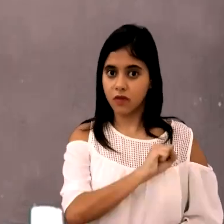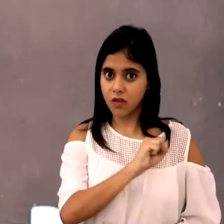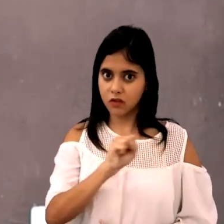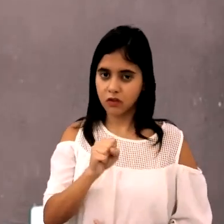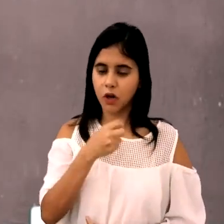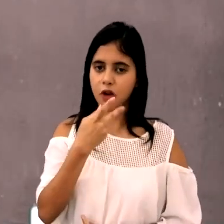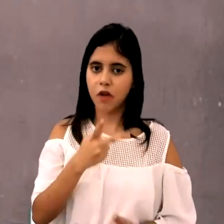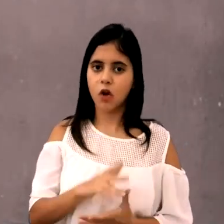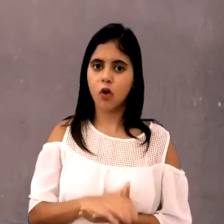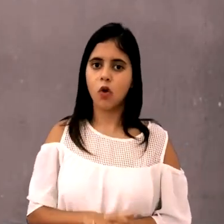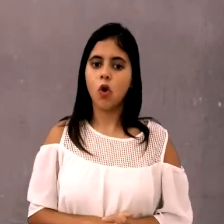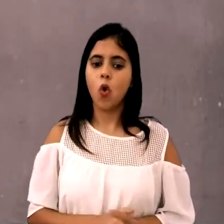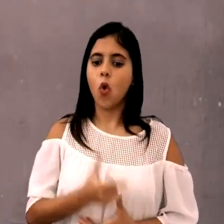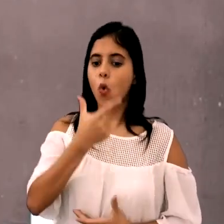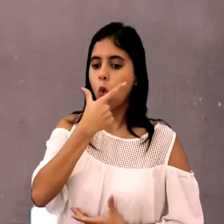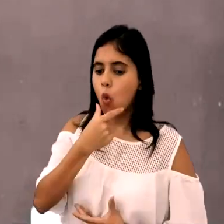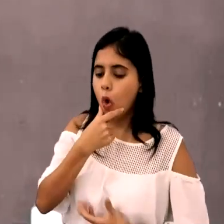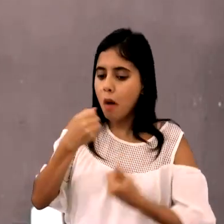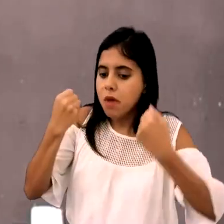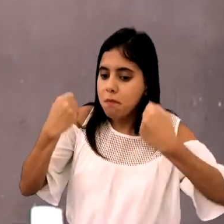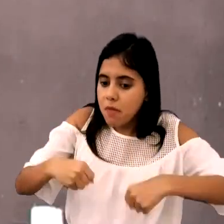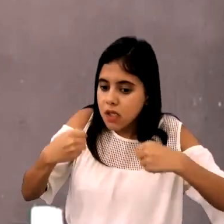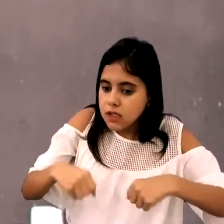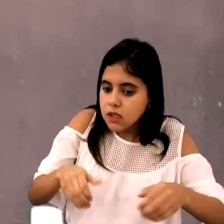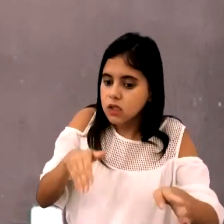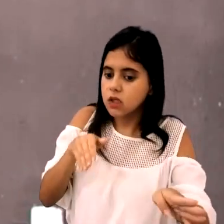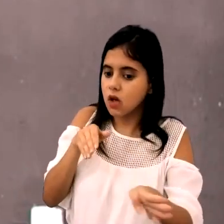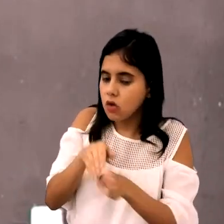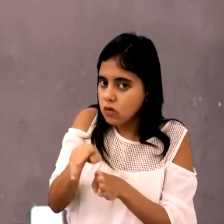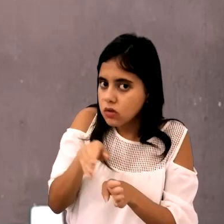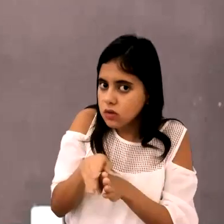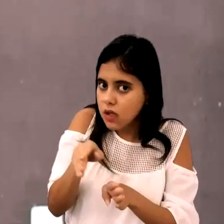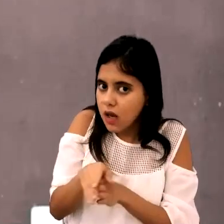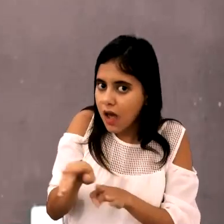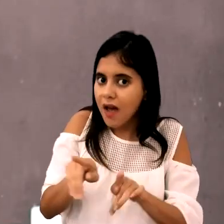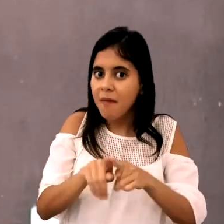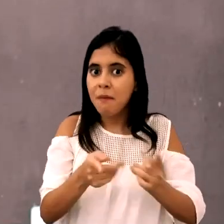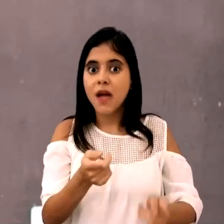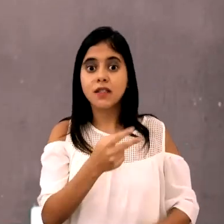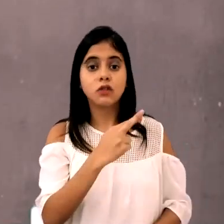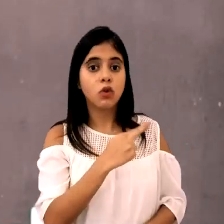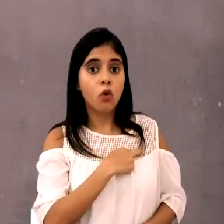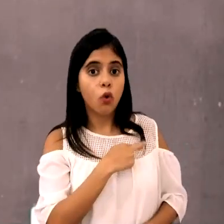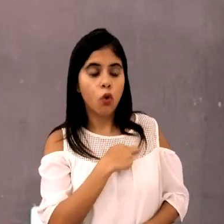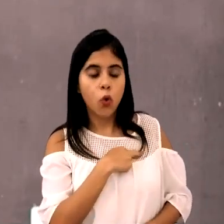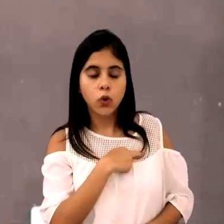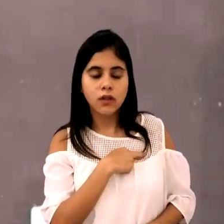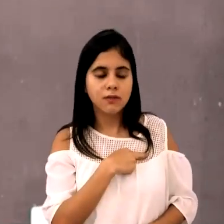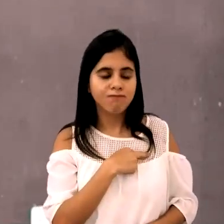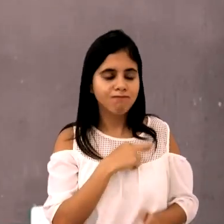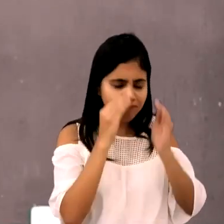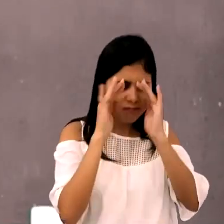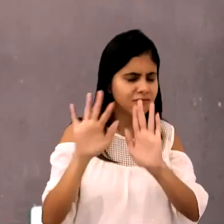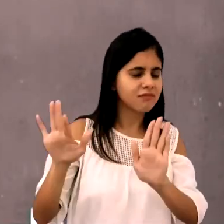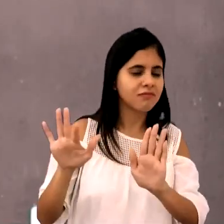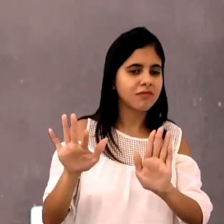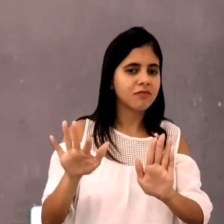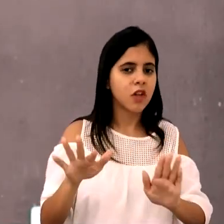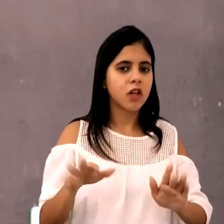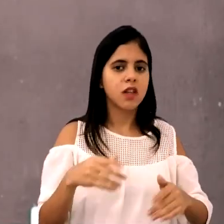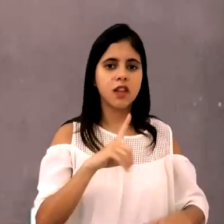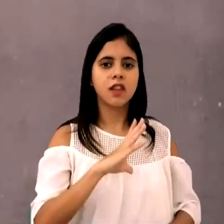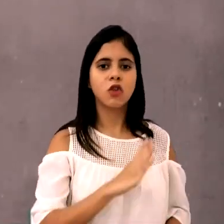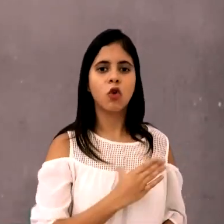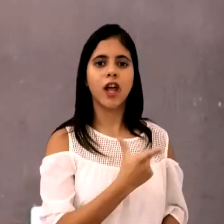sogra dizer que ele deveria dizer o que ela deveria fazer, Ruth acaba tomando as rédeas e em um impulso de coragem mostra